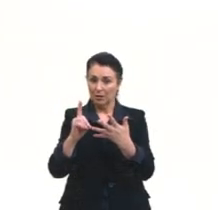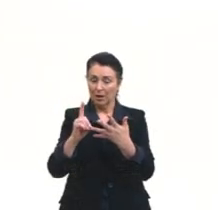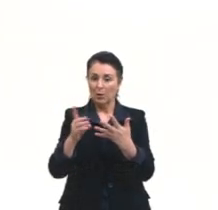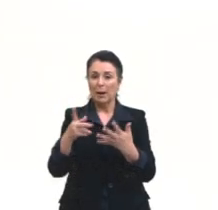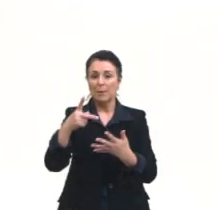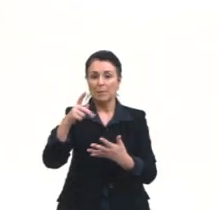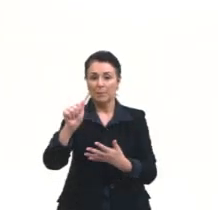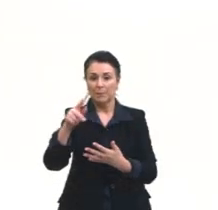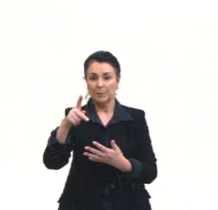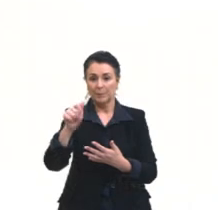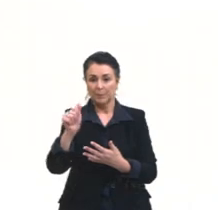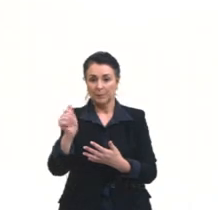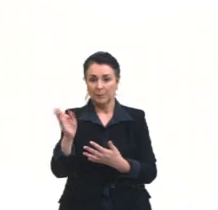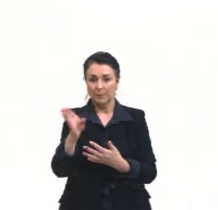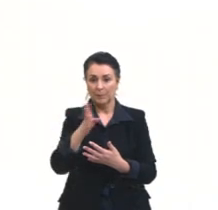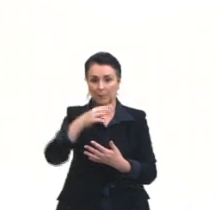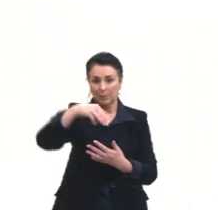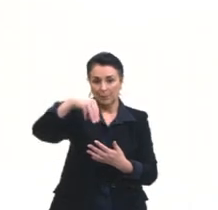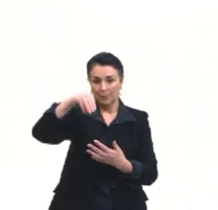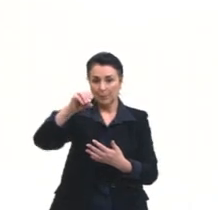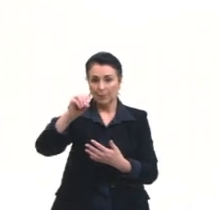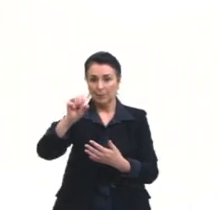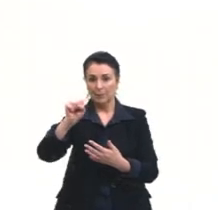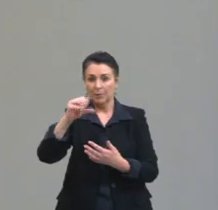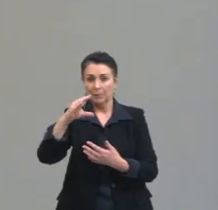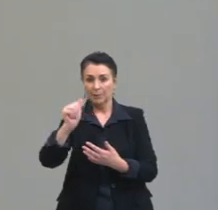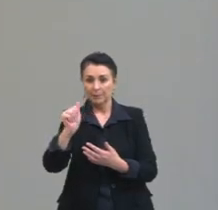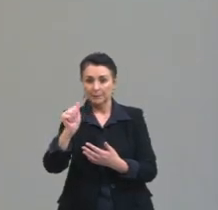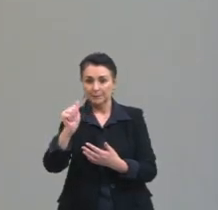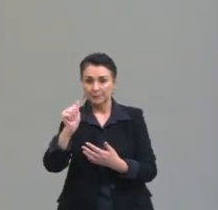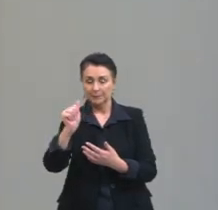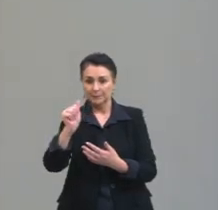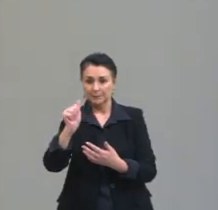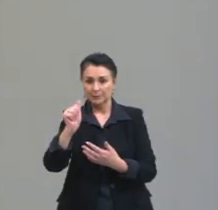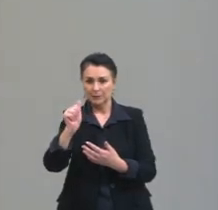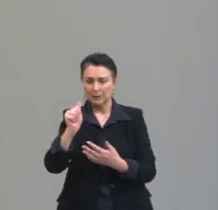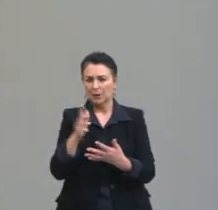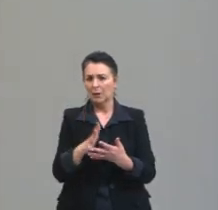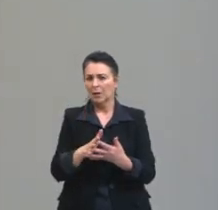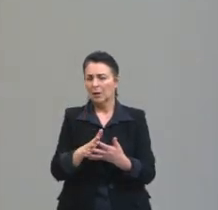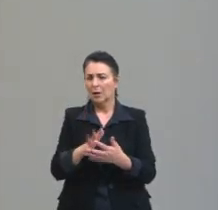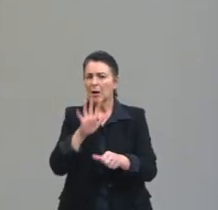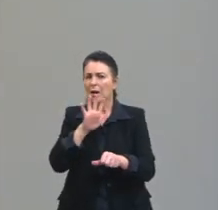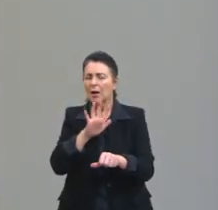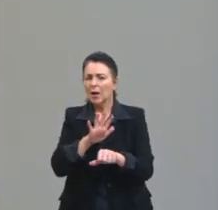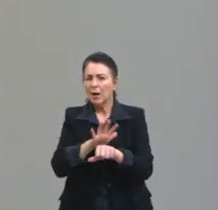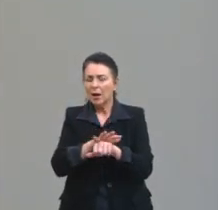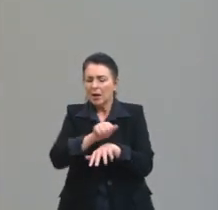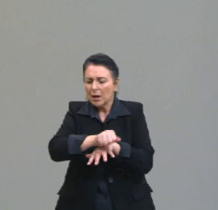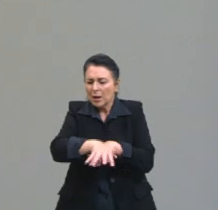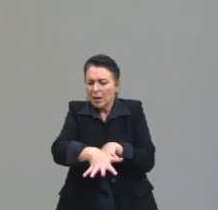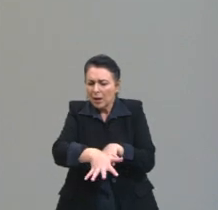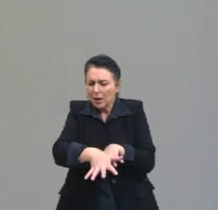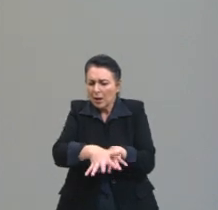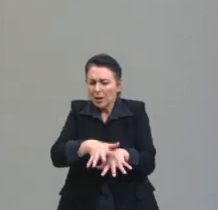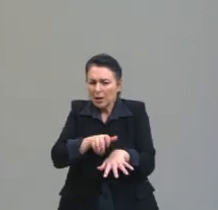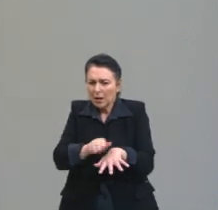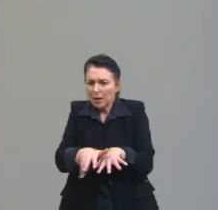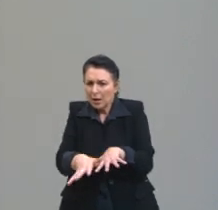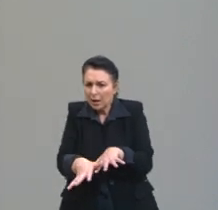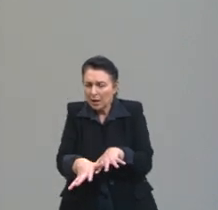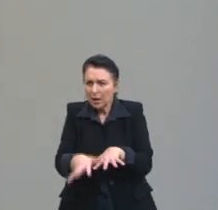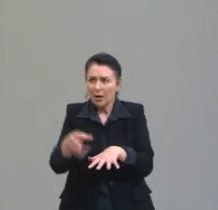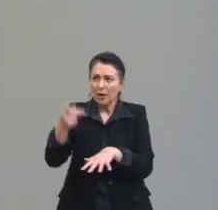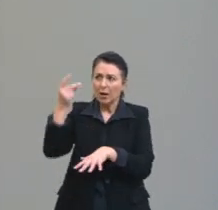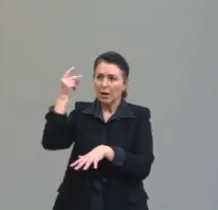mosca vamos acharia papa-mosca aqui e é mais próxima filogeneticamente da